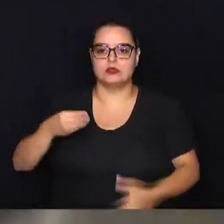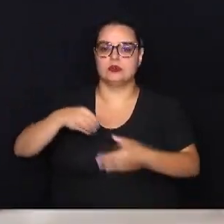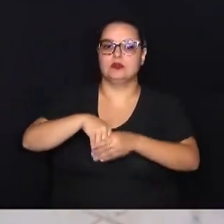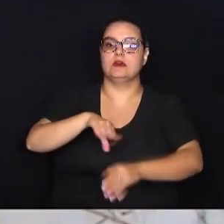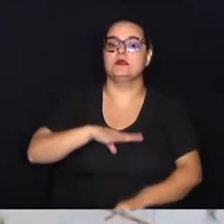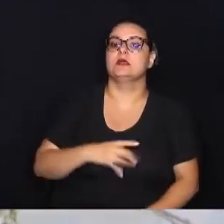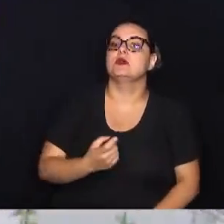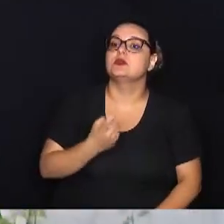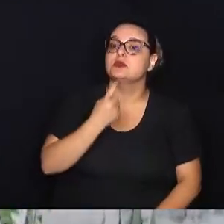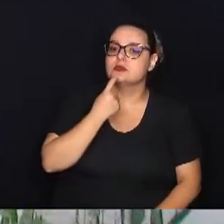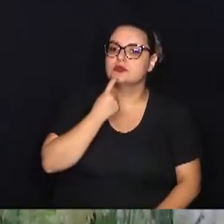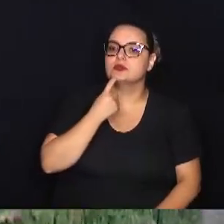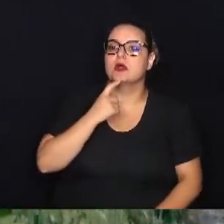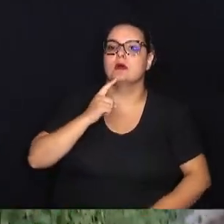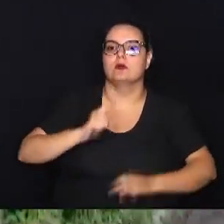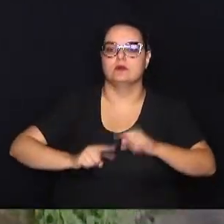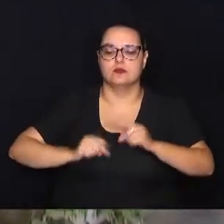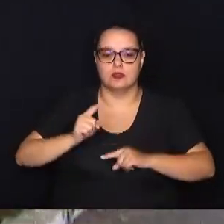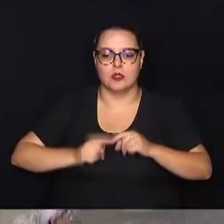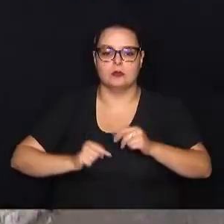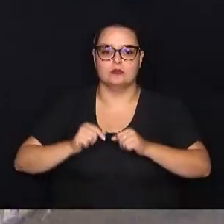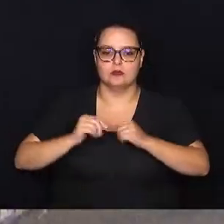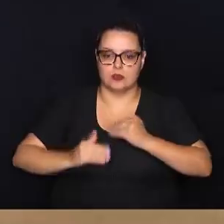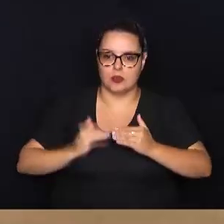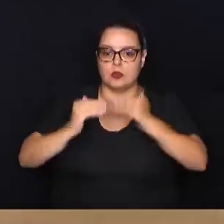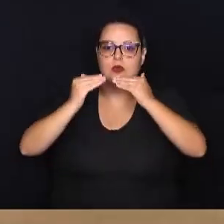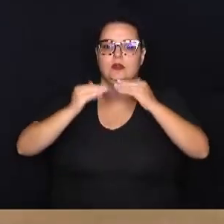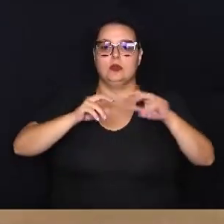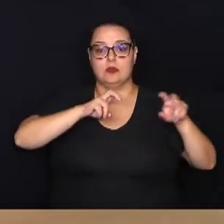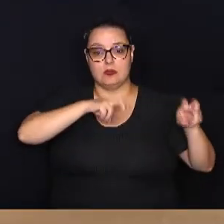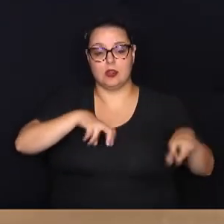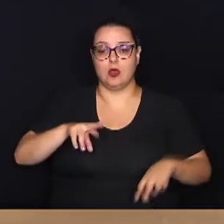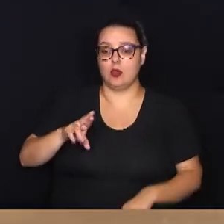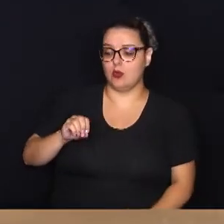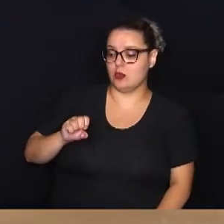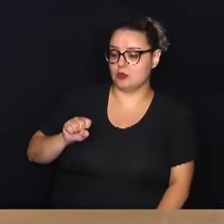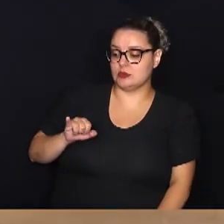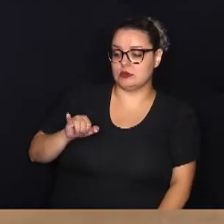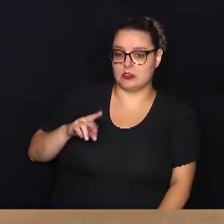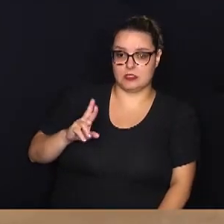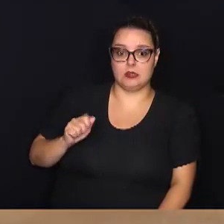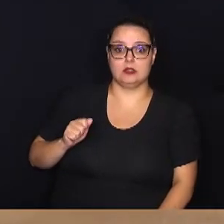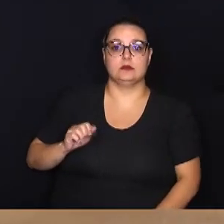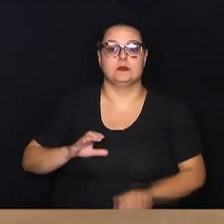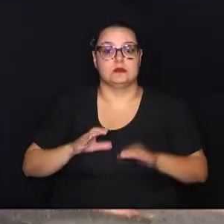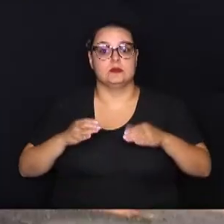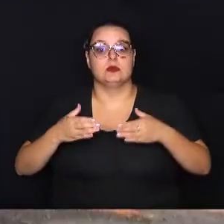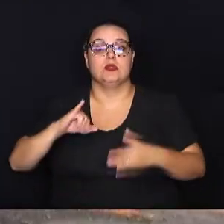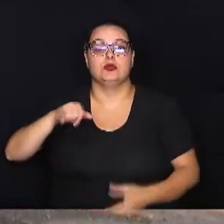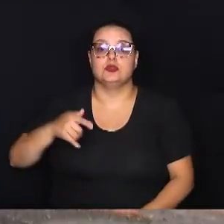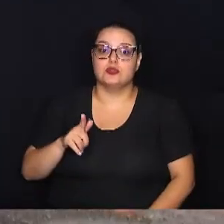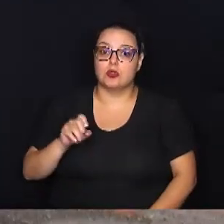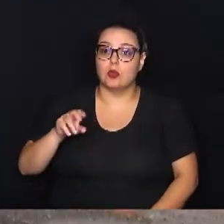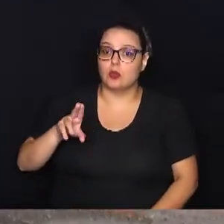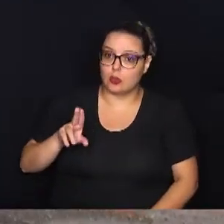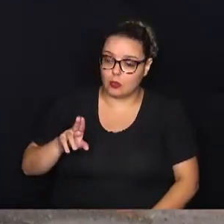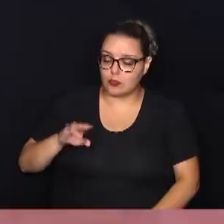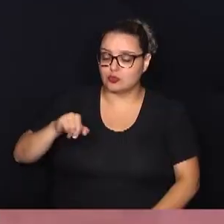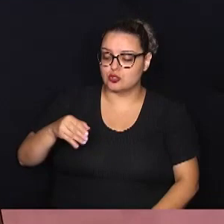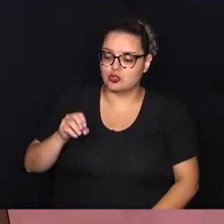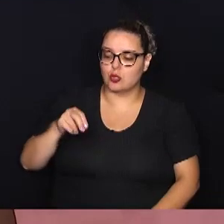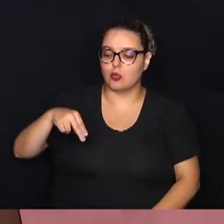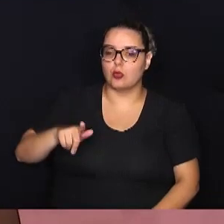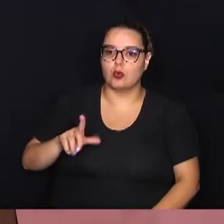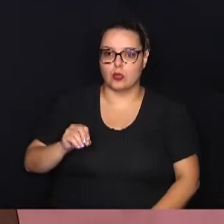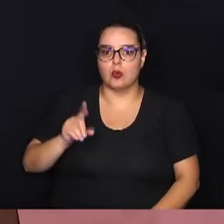Campinas, materializado na Fazenda Roseira, onde a comunidade João Godito Ribeiro hoje é a gestora.